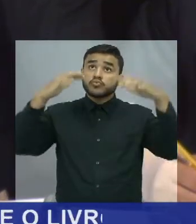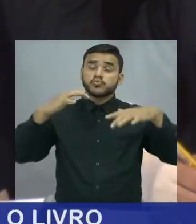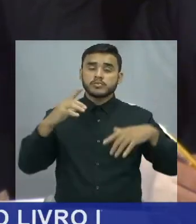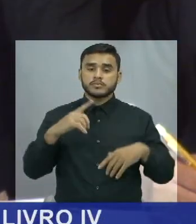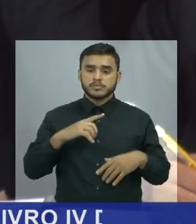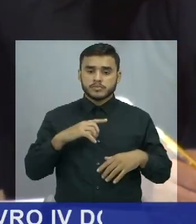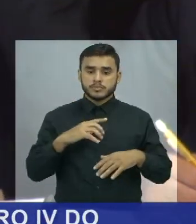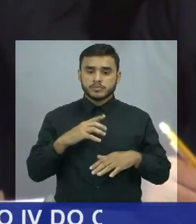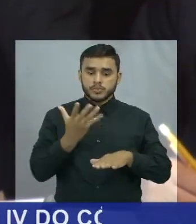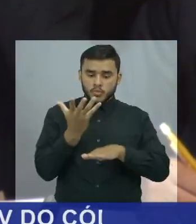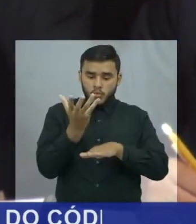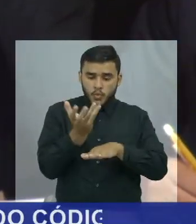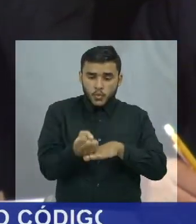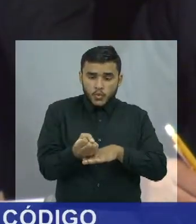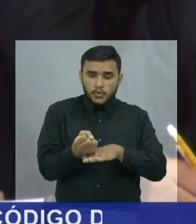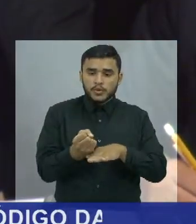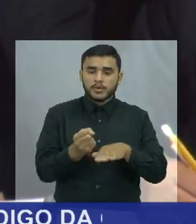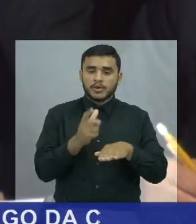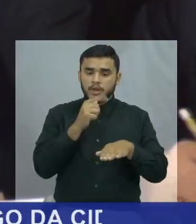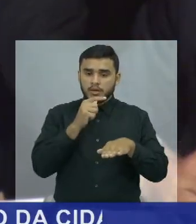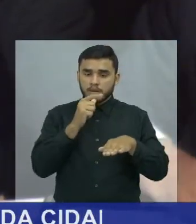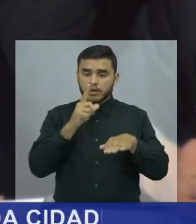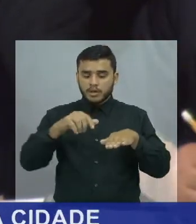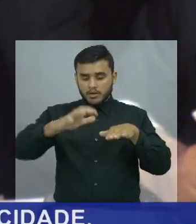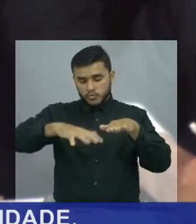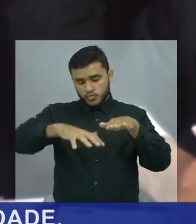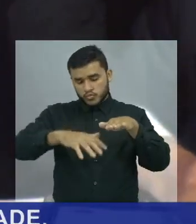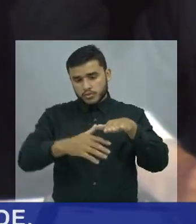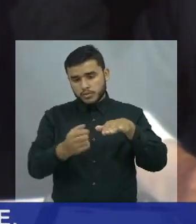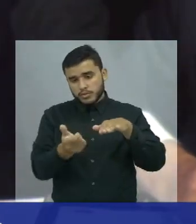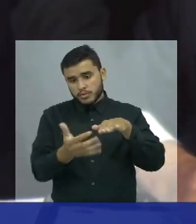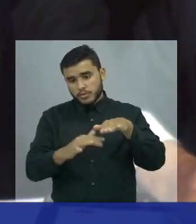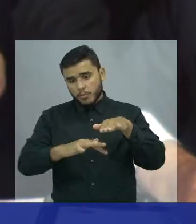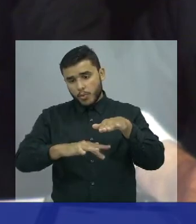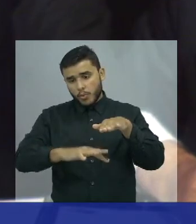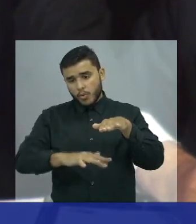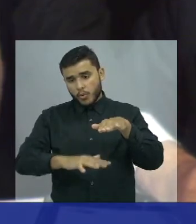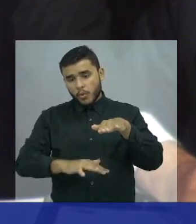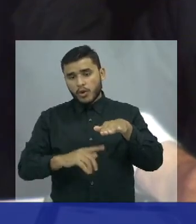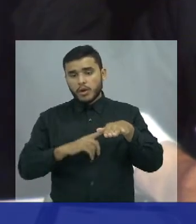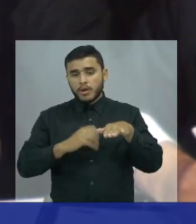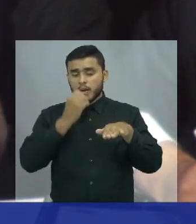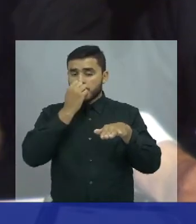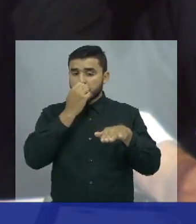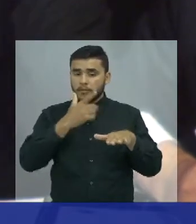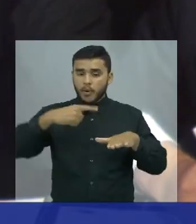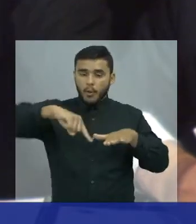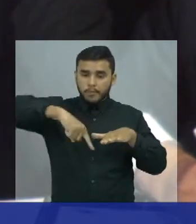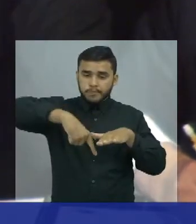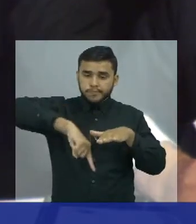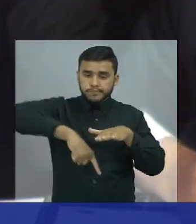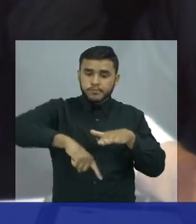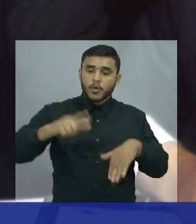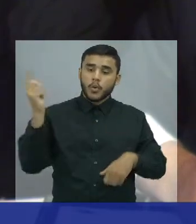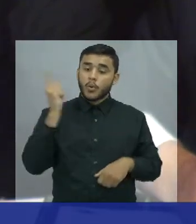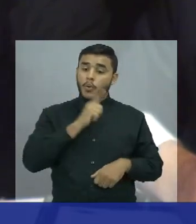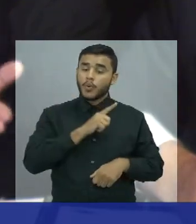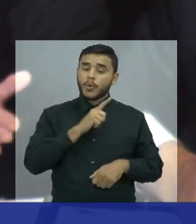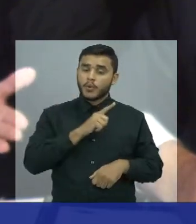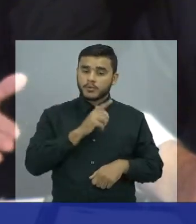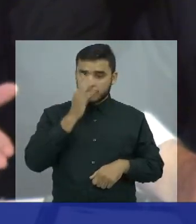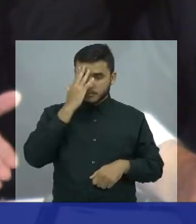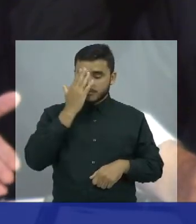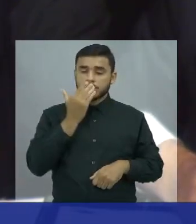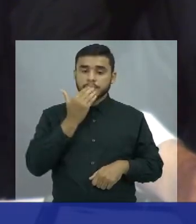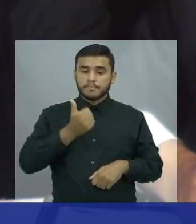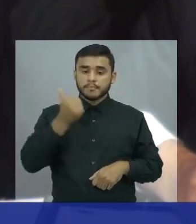freático poder ser abastecido e a gente poder ter água em poço profundo e poder ter até